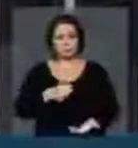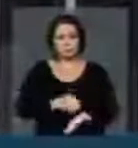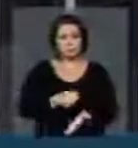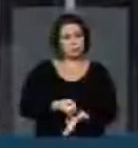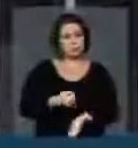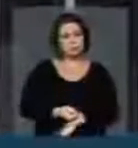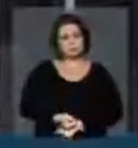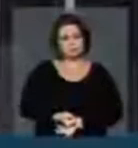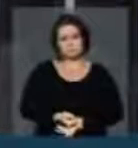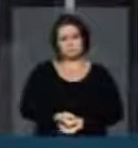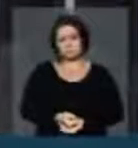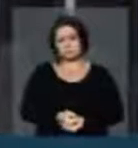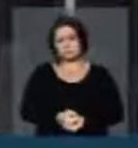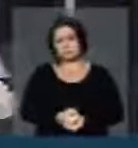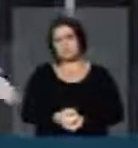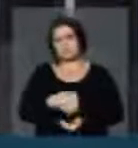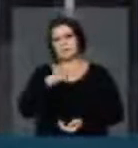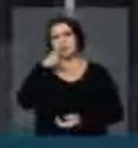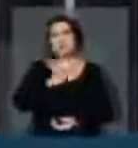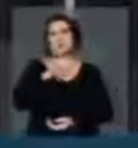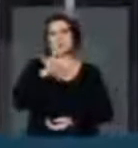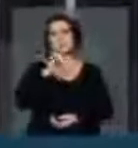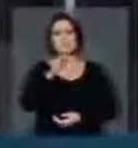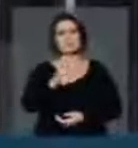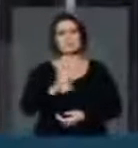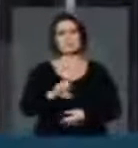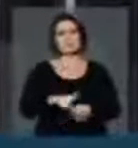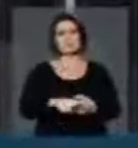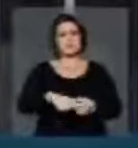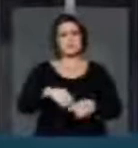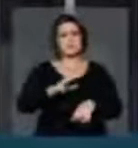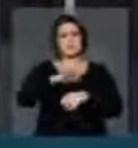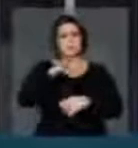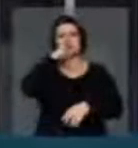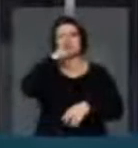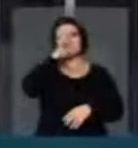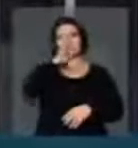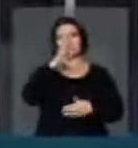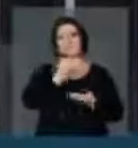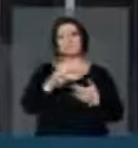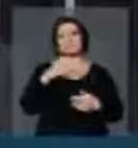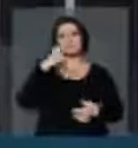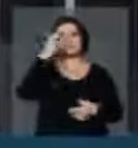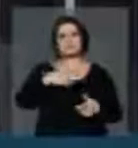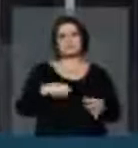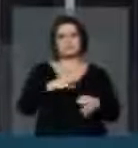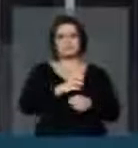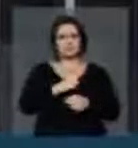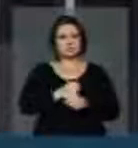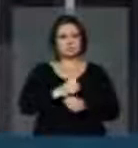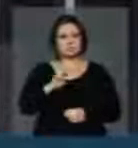pressionando e crime eleitoral, abuso uma instituição que cada dia mais se desmoraliza, que é o Tribunal de Contas de